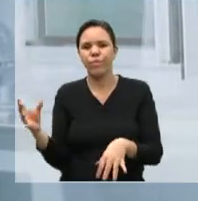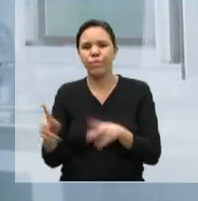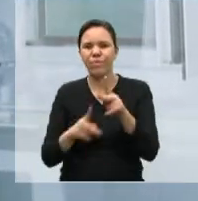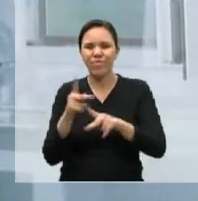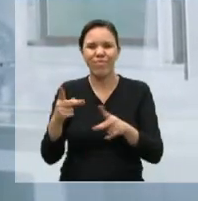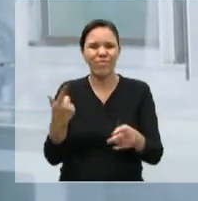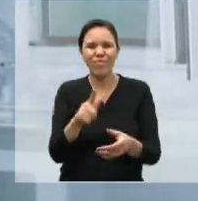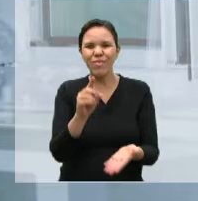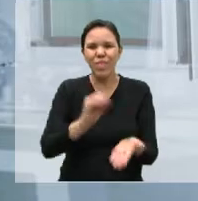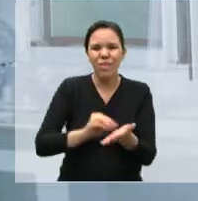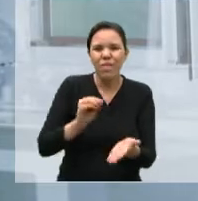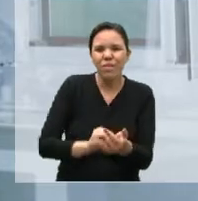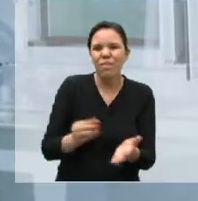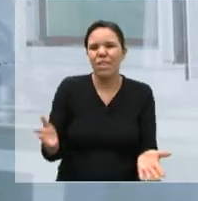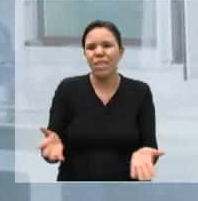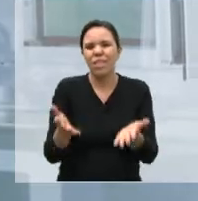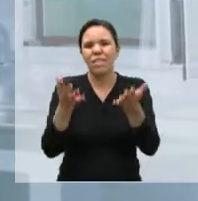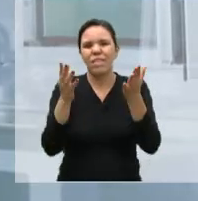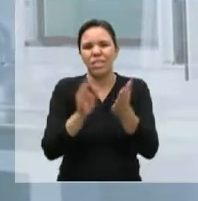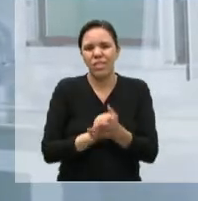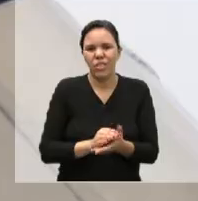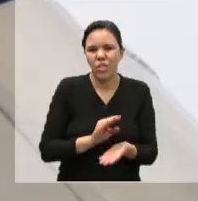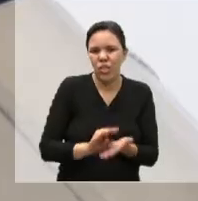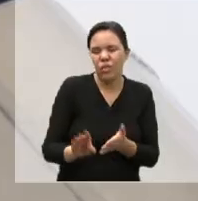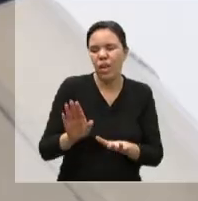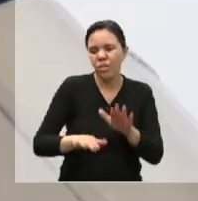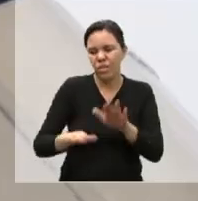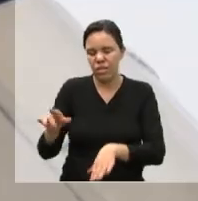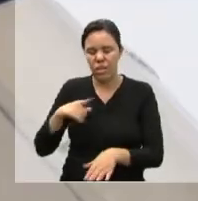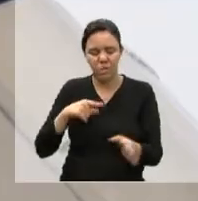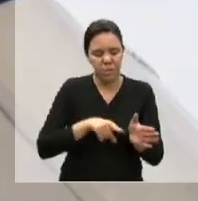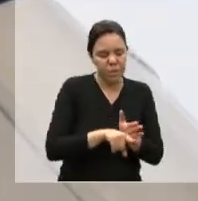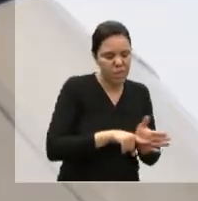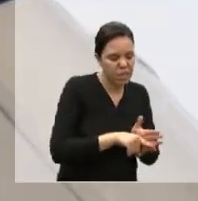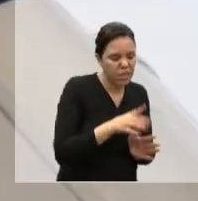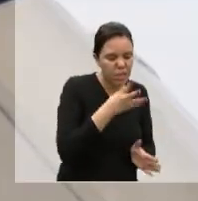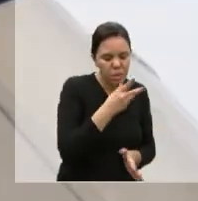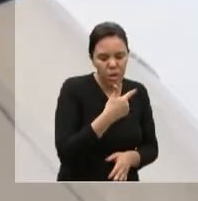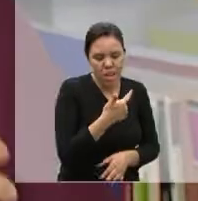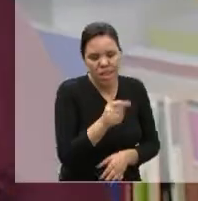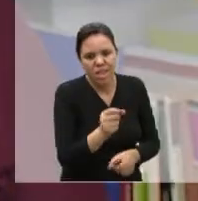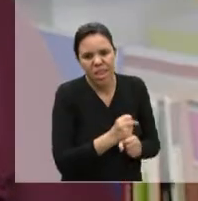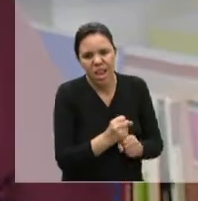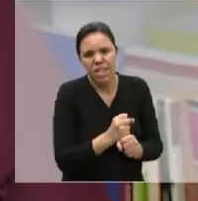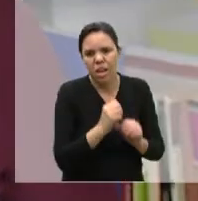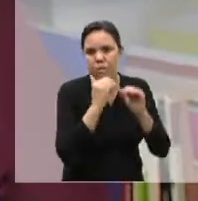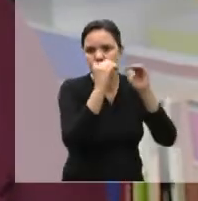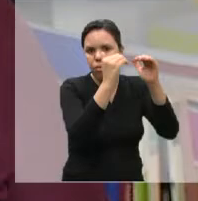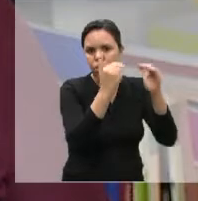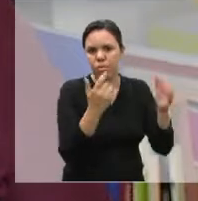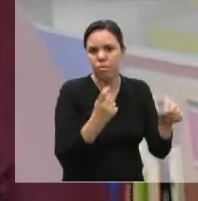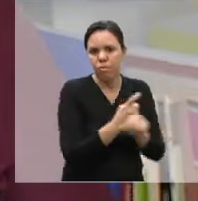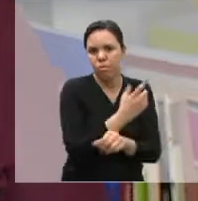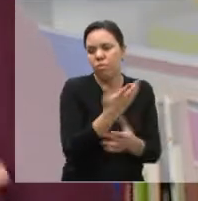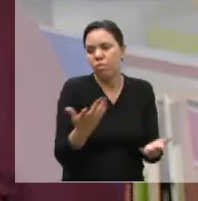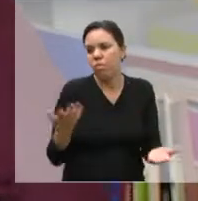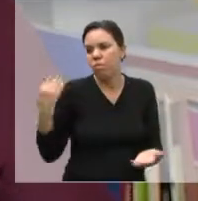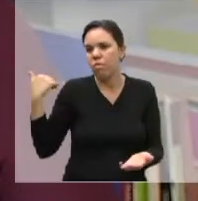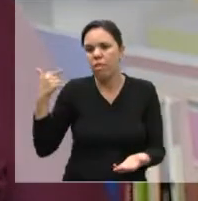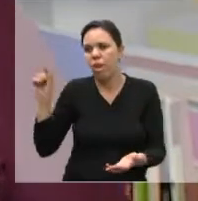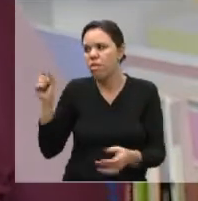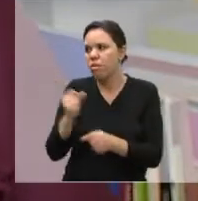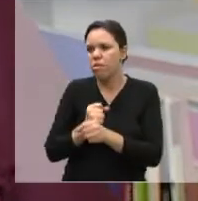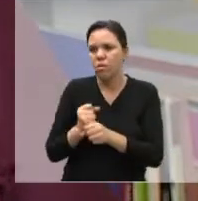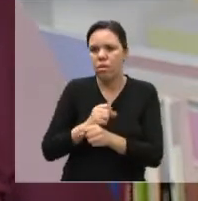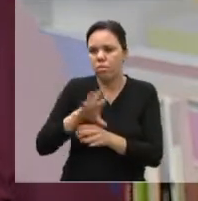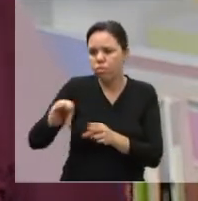desenvolvida. Então, sei lá, 10 anos atrás foi inserido um dinheiro para desenvolver essa pesquisa, e é muito dinheiro. Mas ele tem um